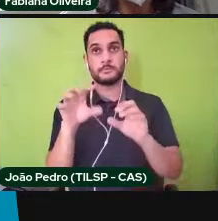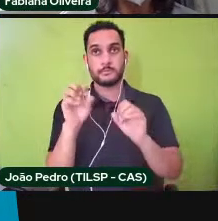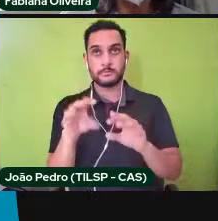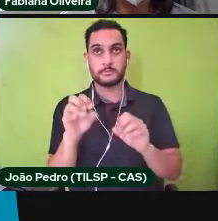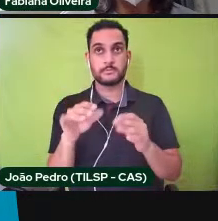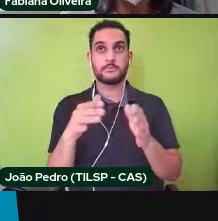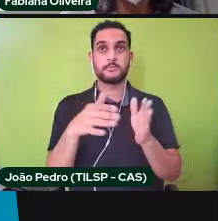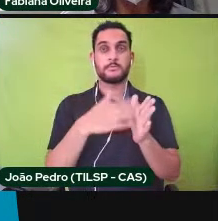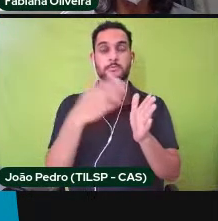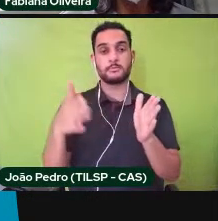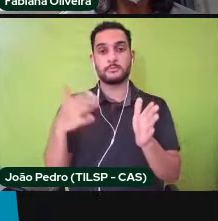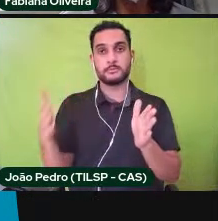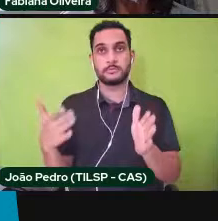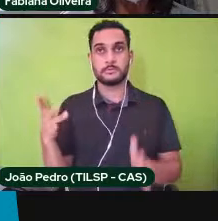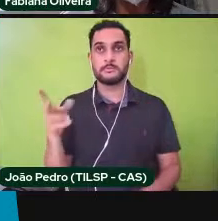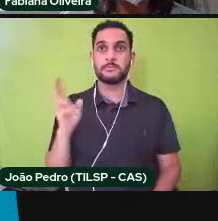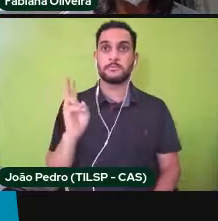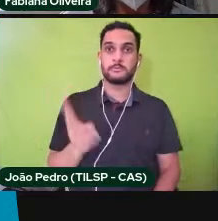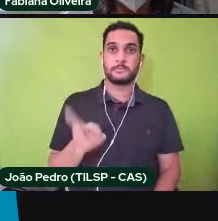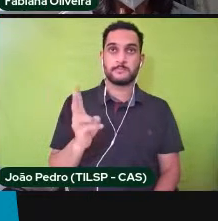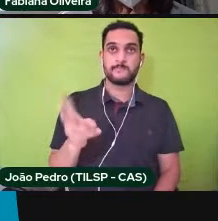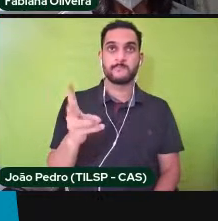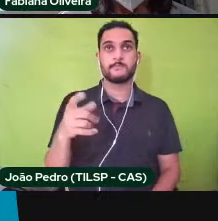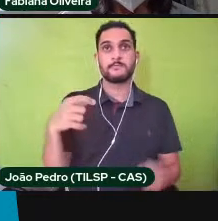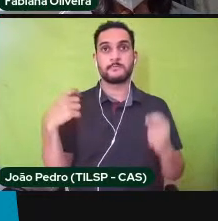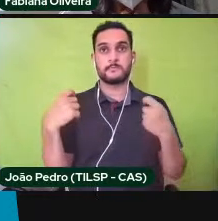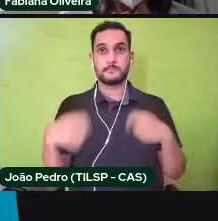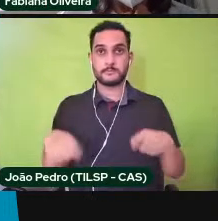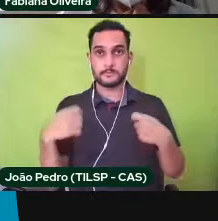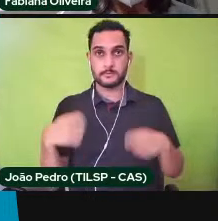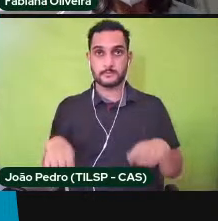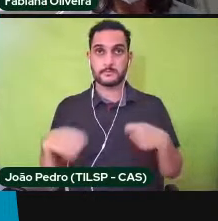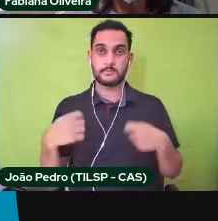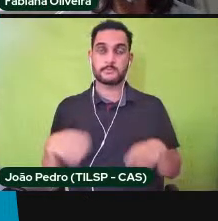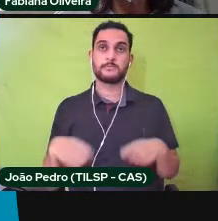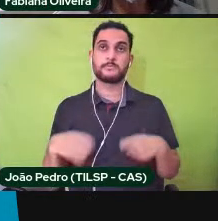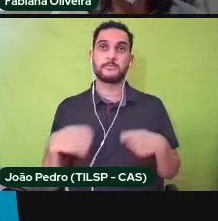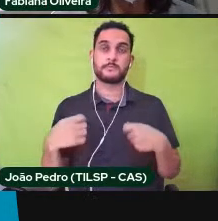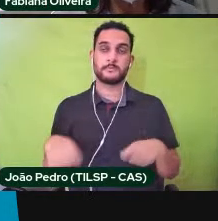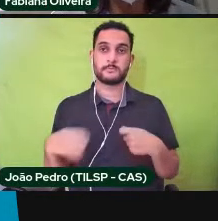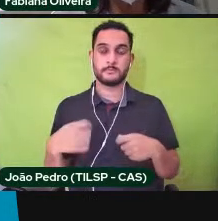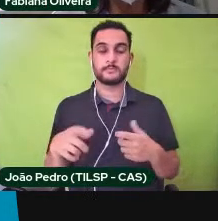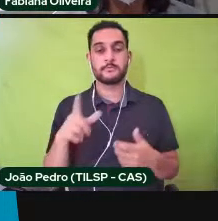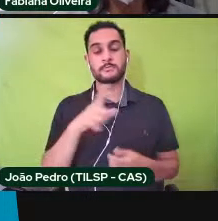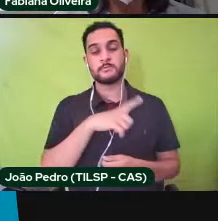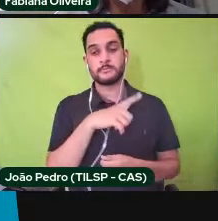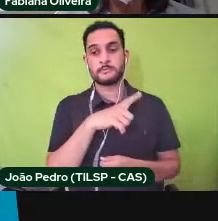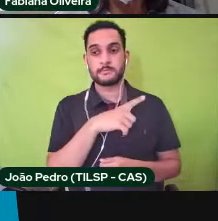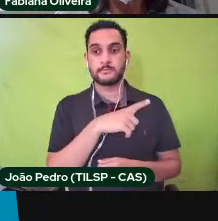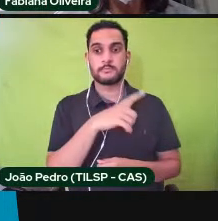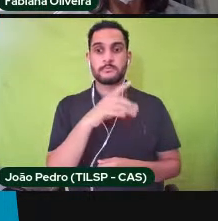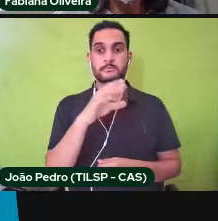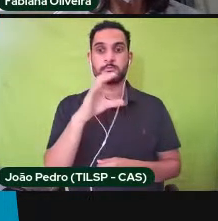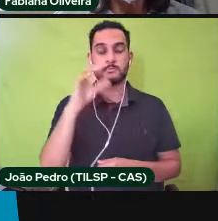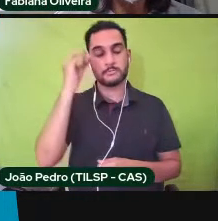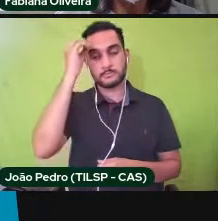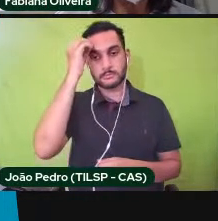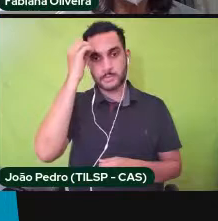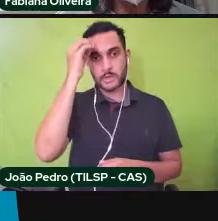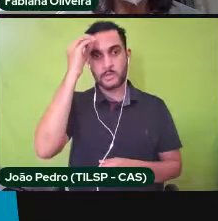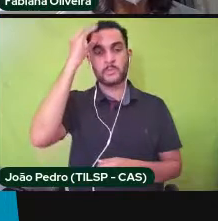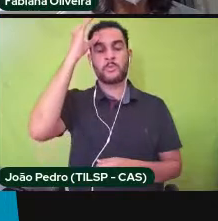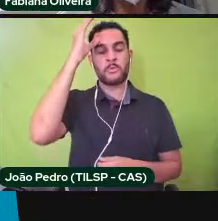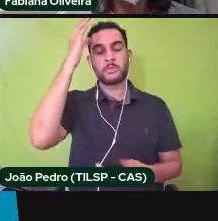num processo permanente que devem ser e estar de enriquecimento de conhecimentos, de